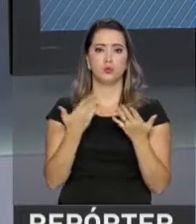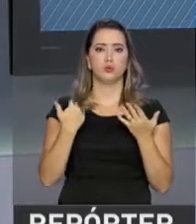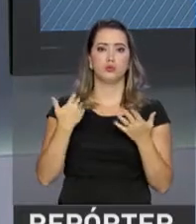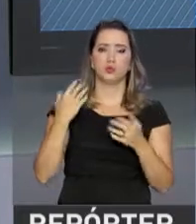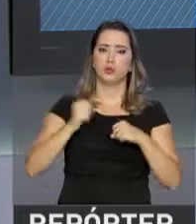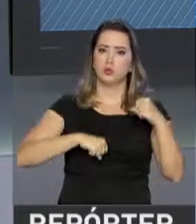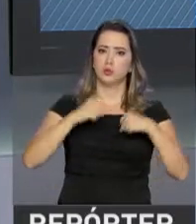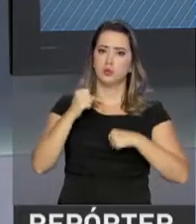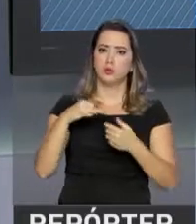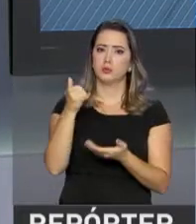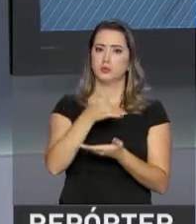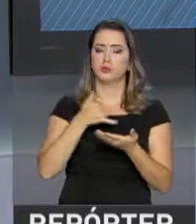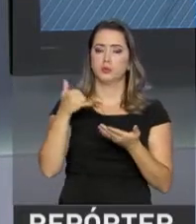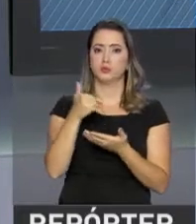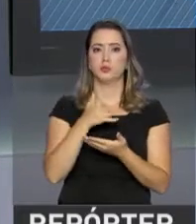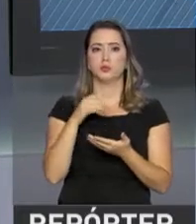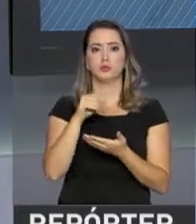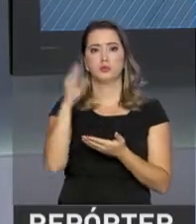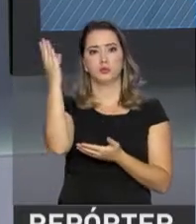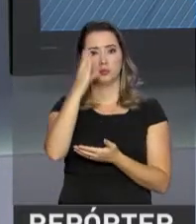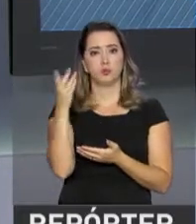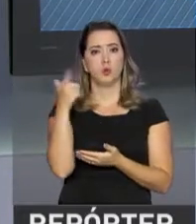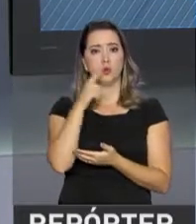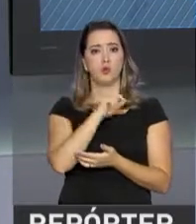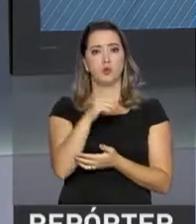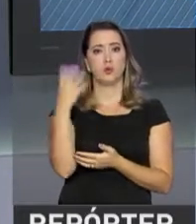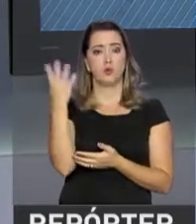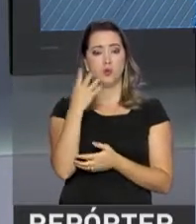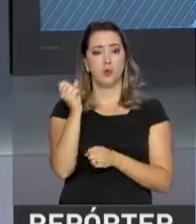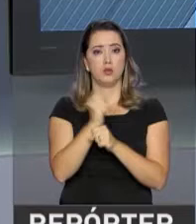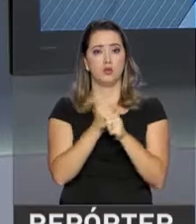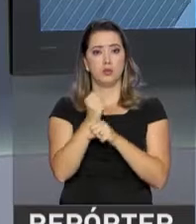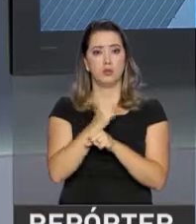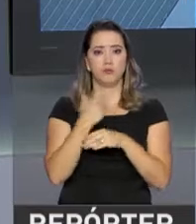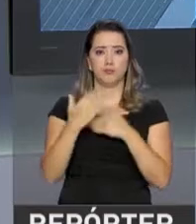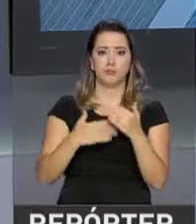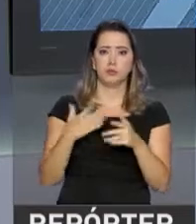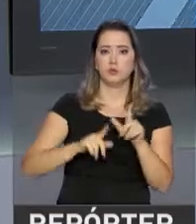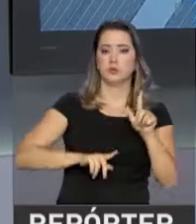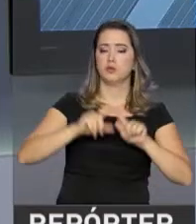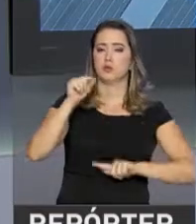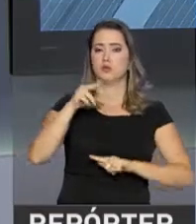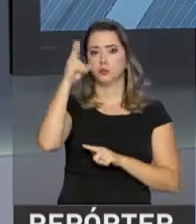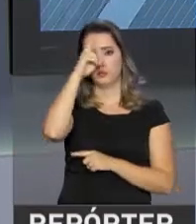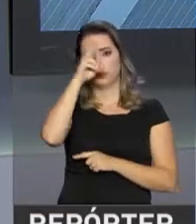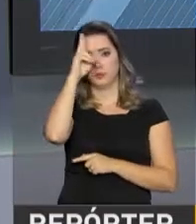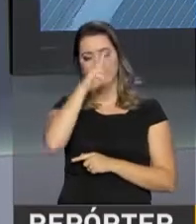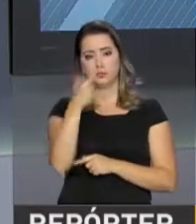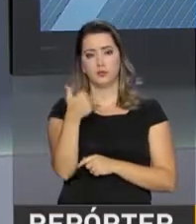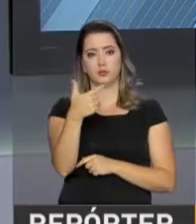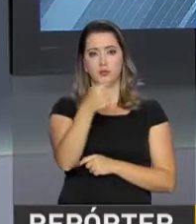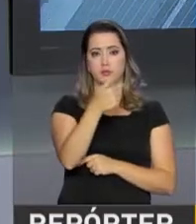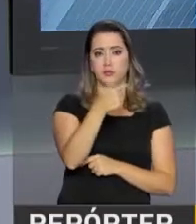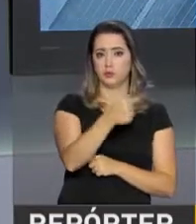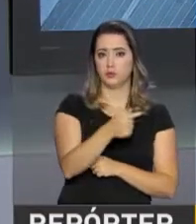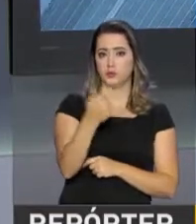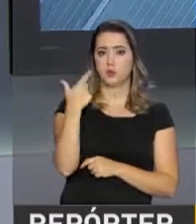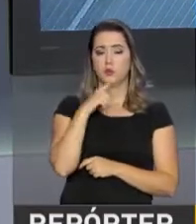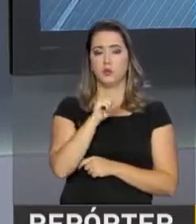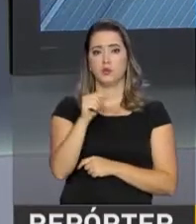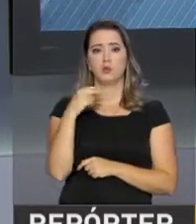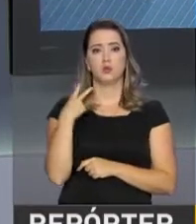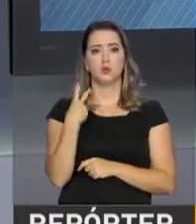média de petróleo da companhia no brasil atingiu pelo quarto ano consecutivo um recorde histórico em 2017